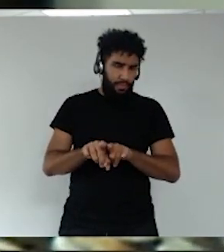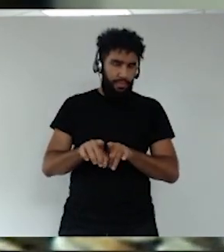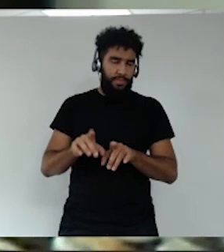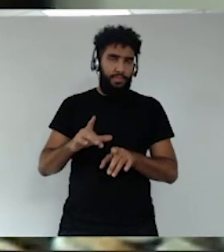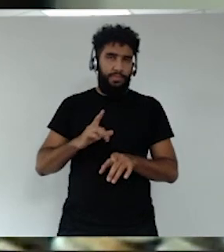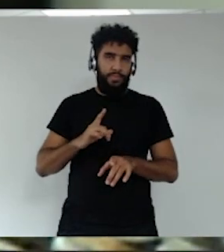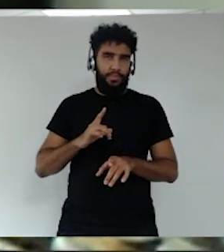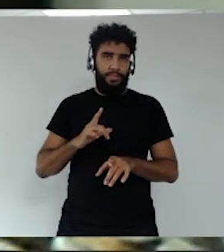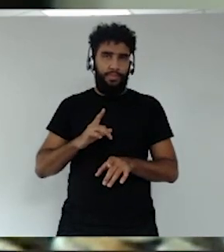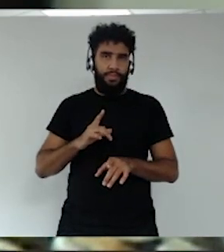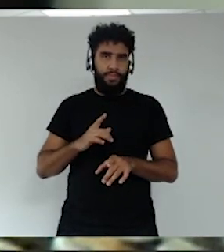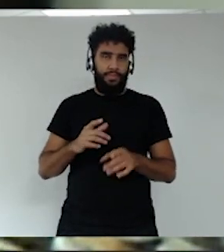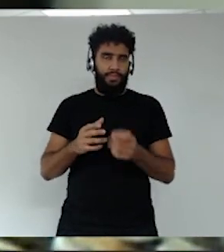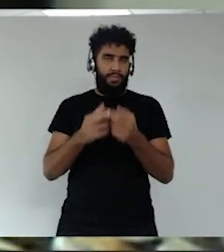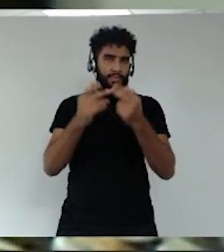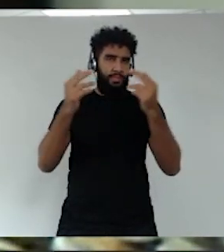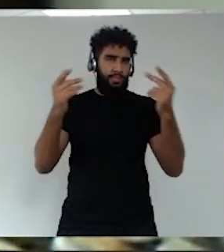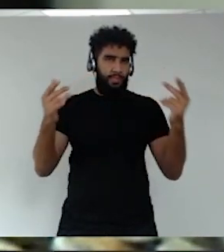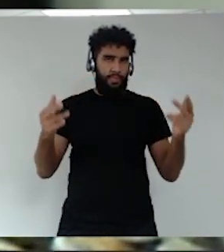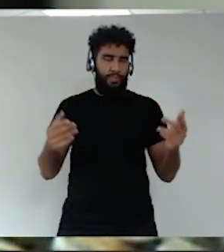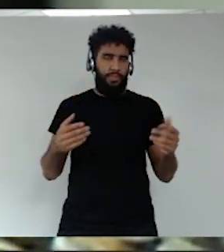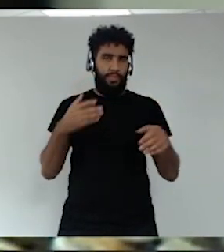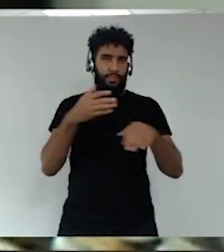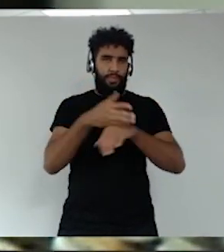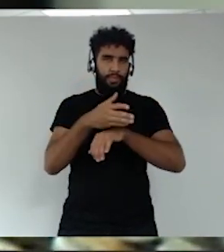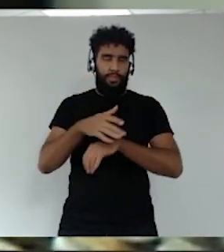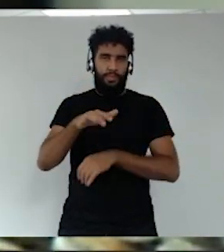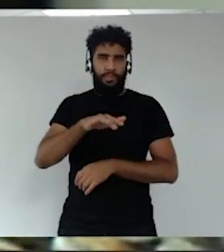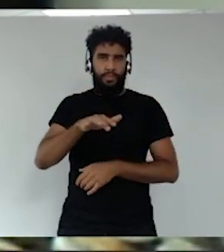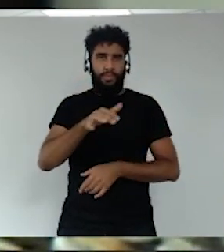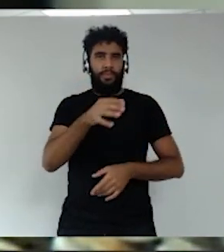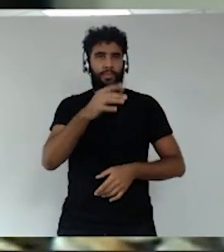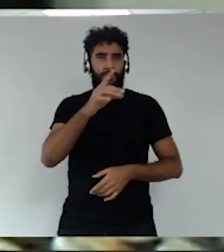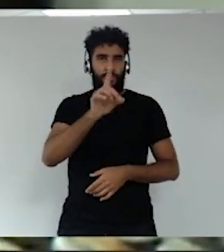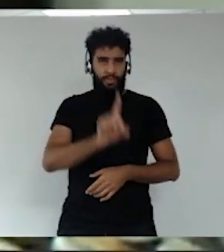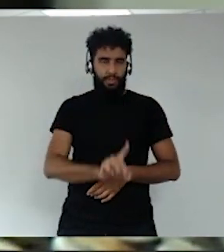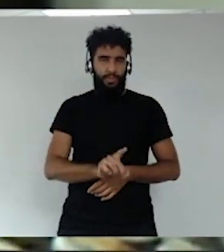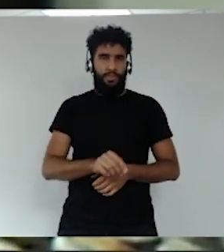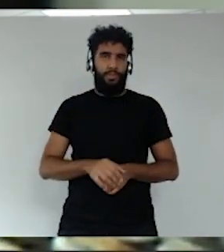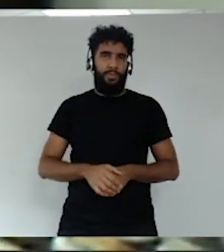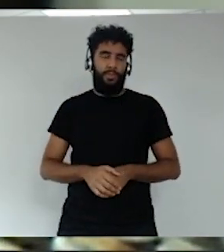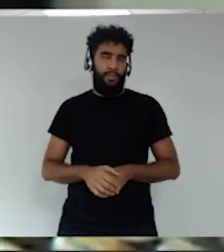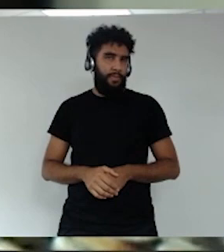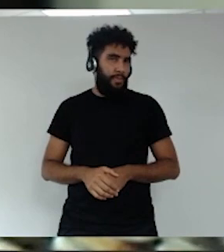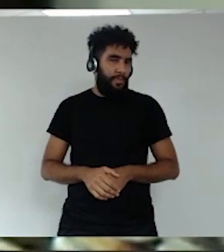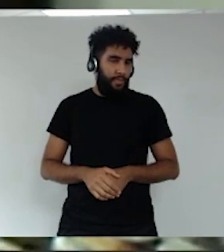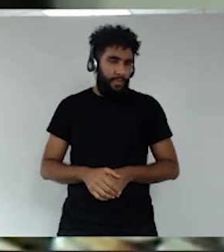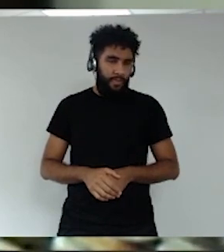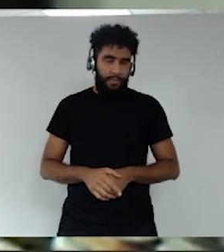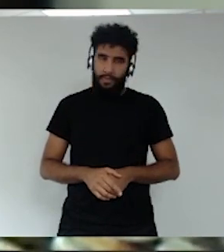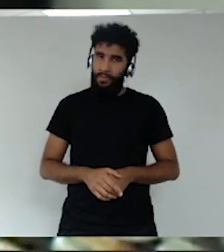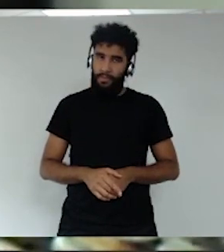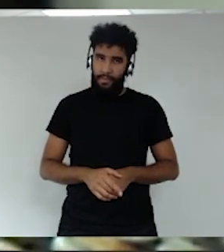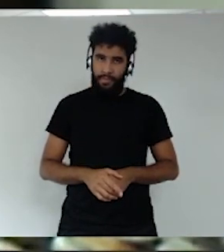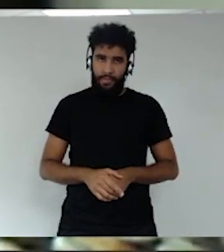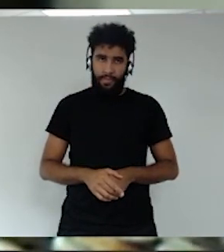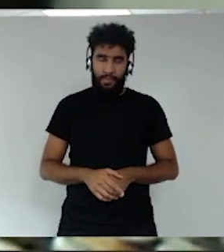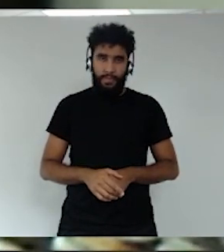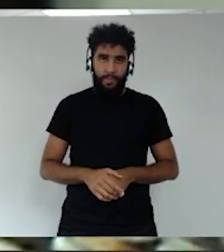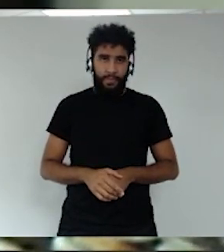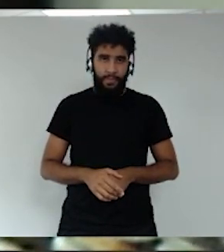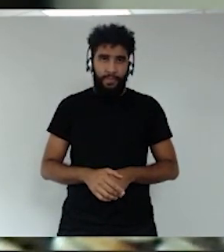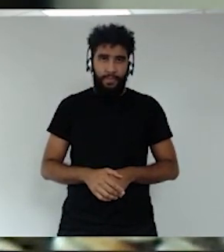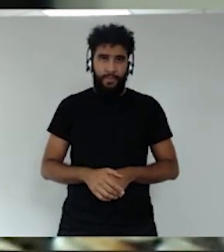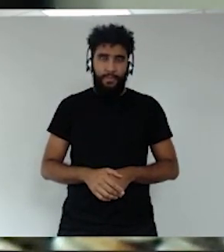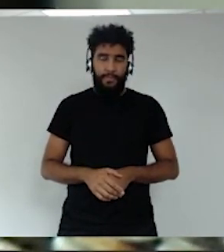lições de direito. Autor da obra Mediação de Conflitos e Práticas